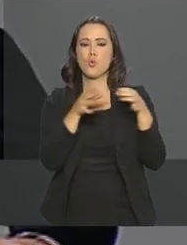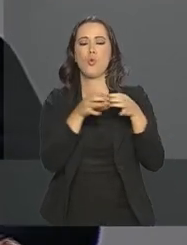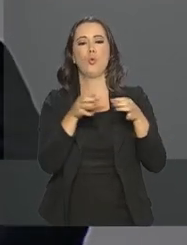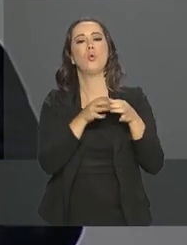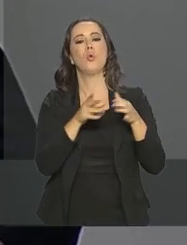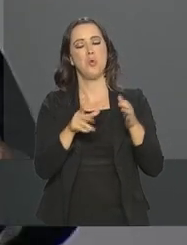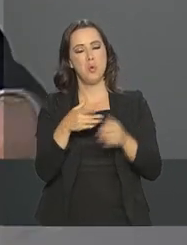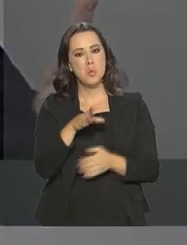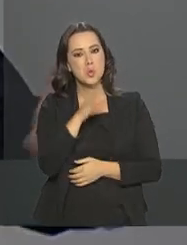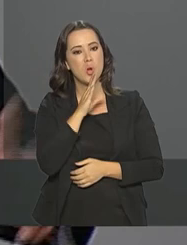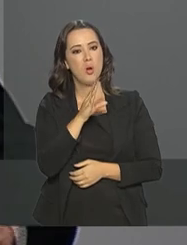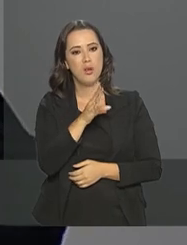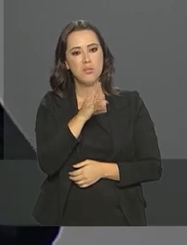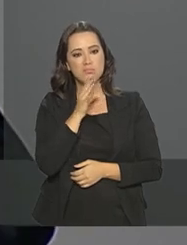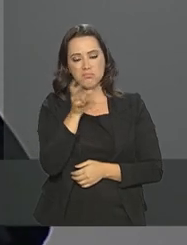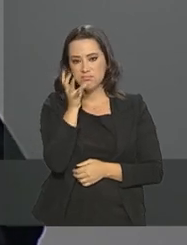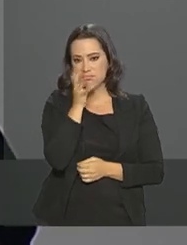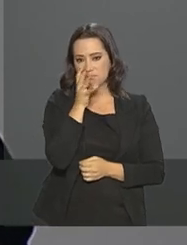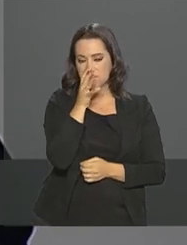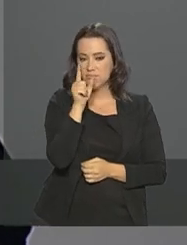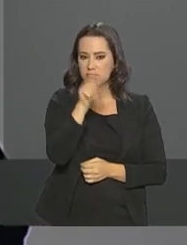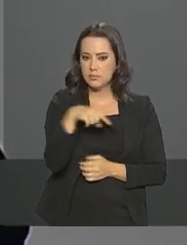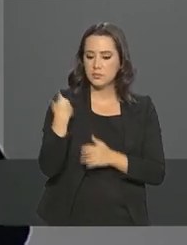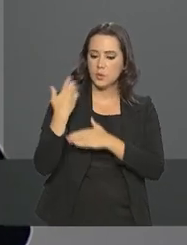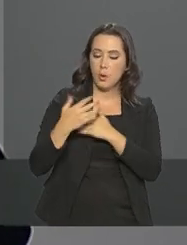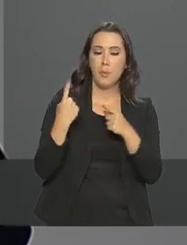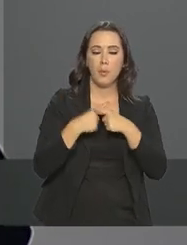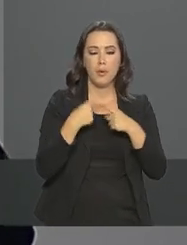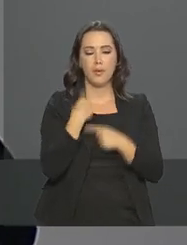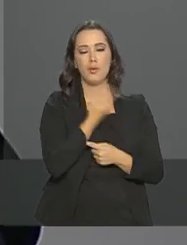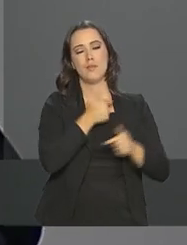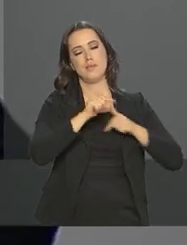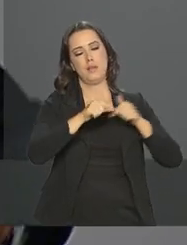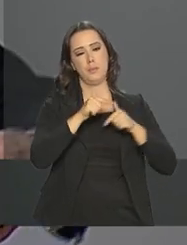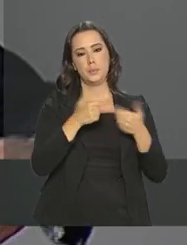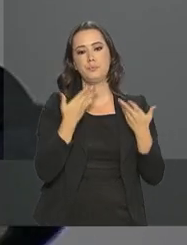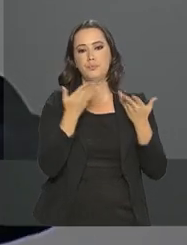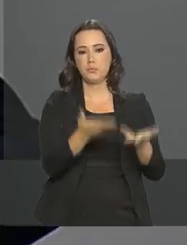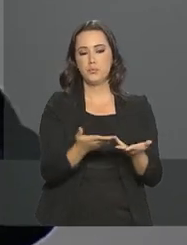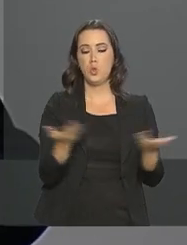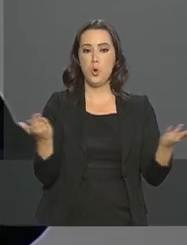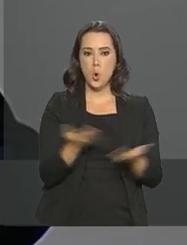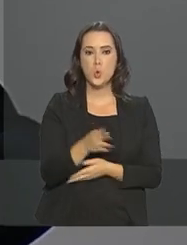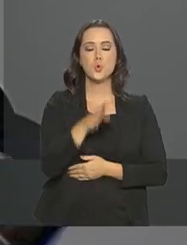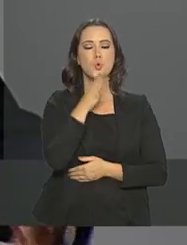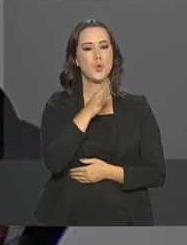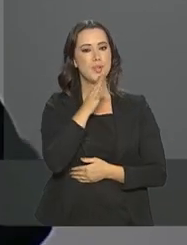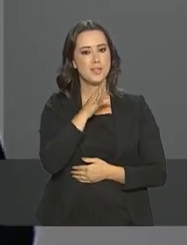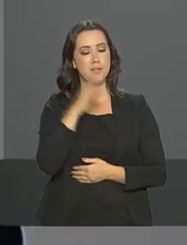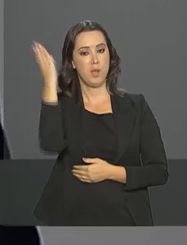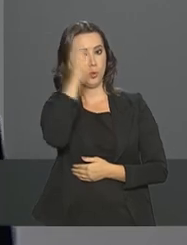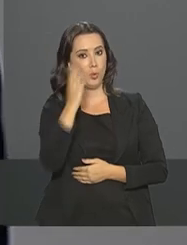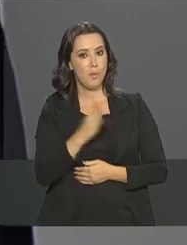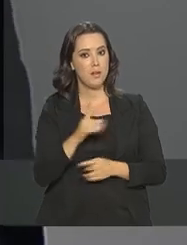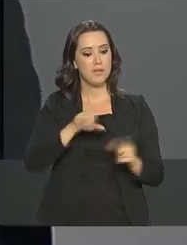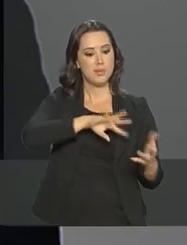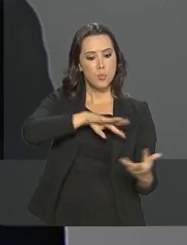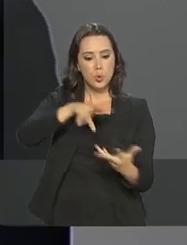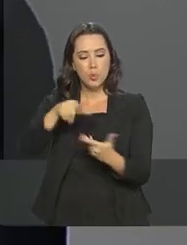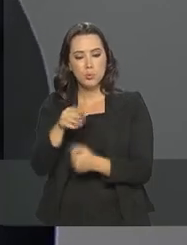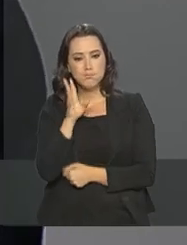mencionou que nós tomamos ao longo deste período governamental hoje voltou a ter reconhecimento nacional e